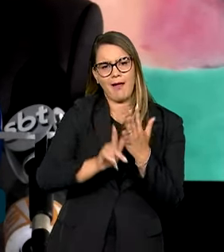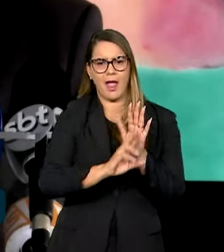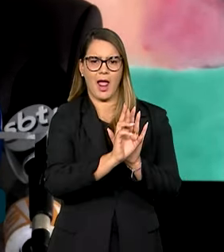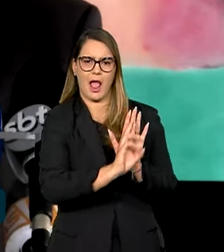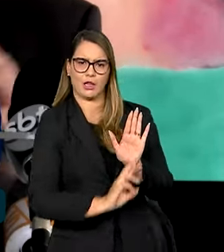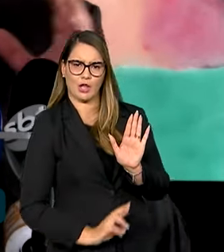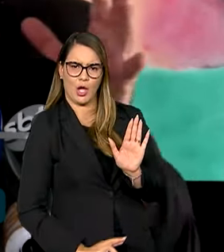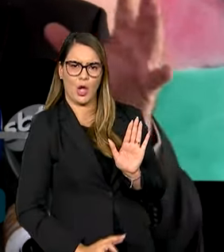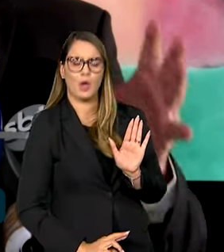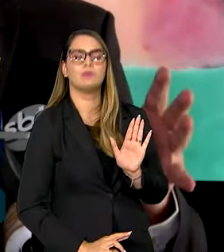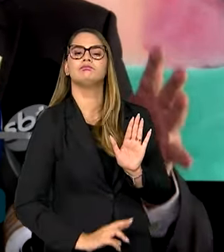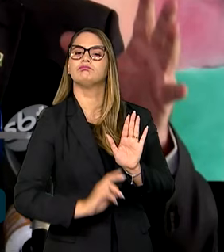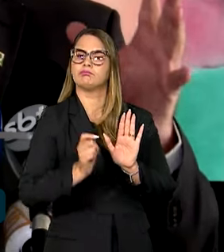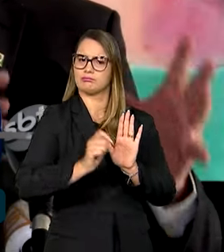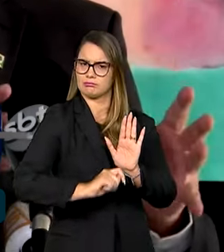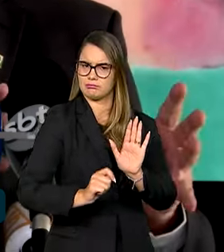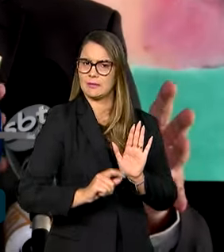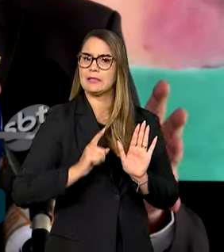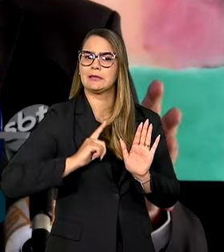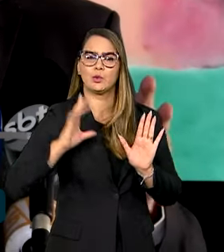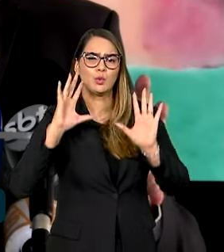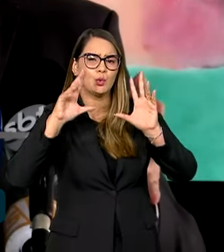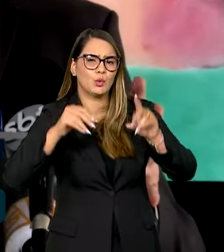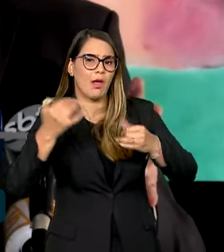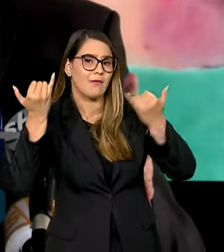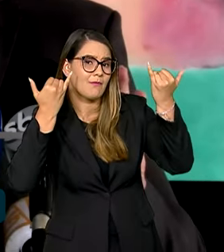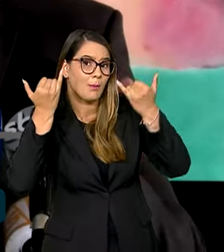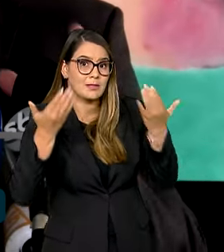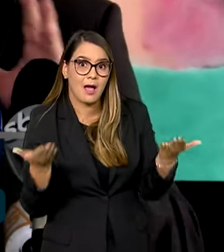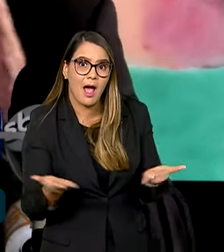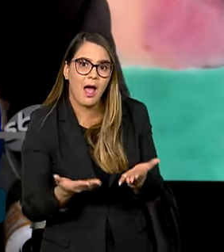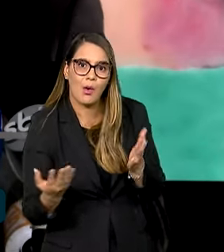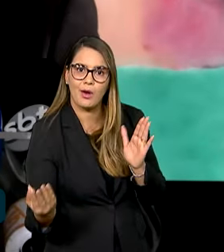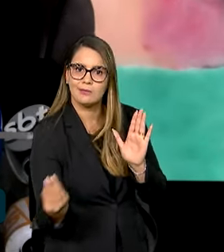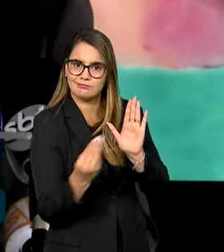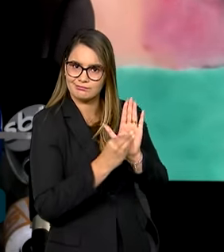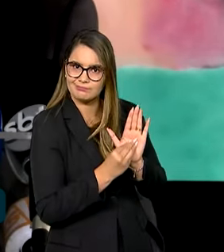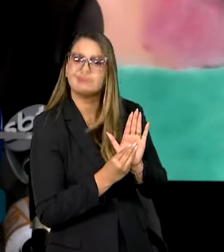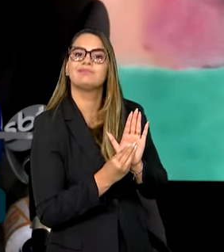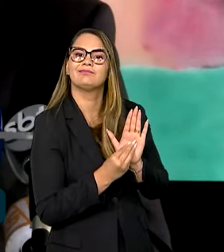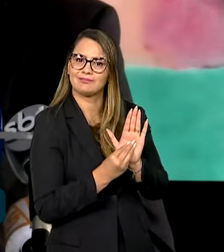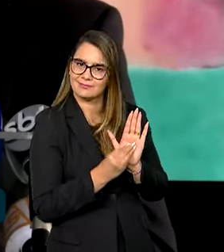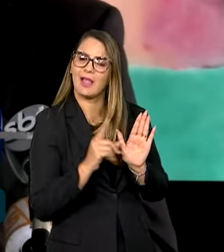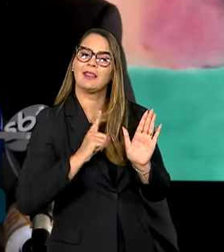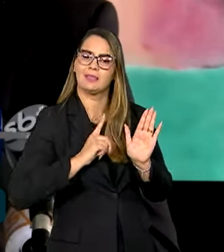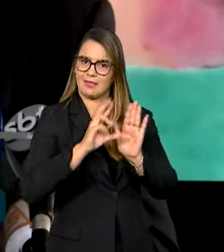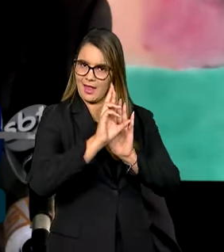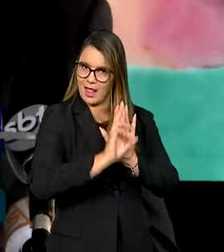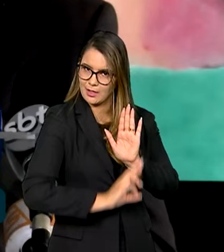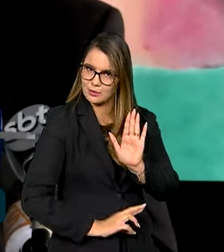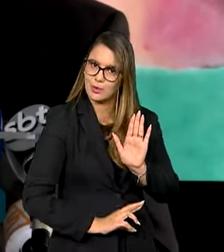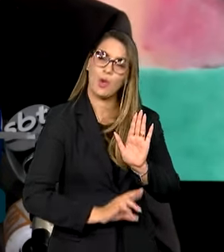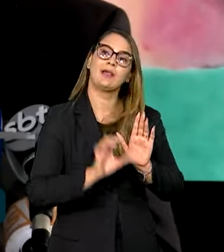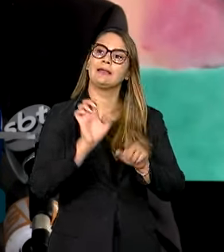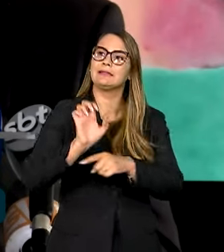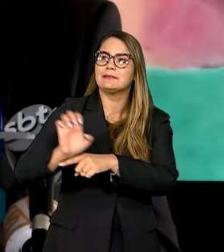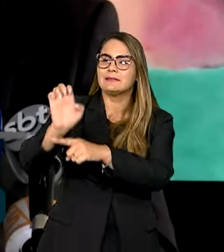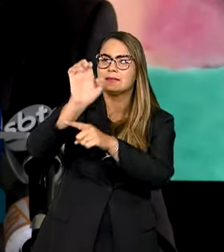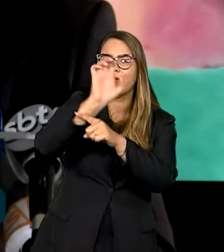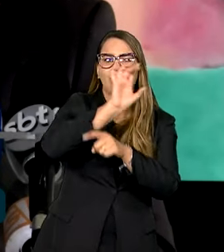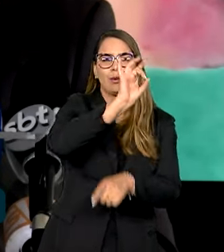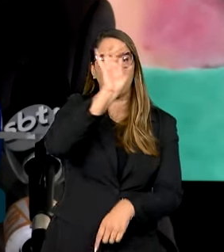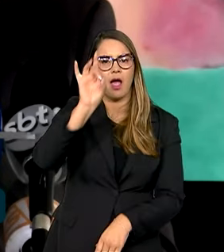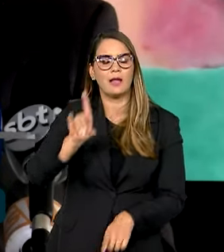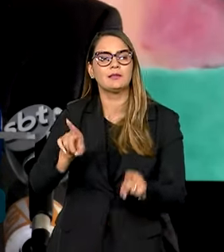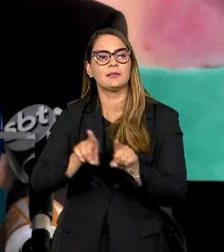possíveis. Você já tem todas as informações agora. Vamos tirar os relatórios por estado e, a partir de